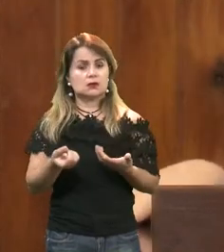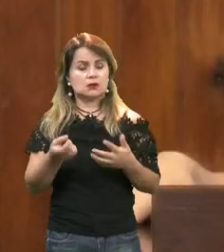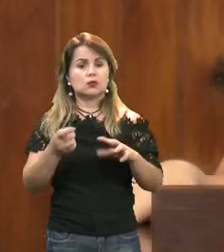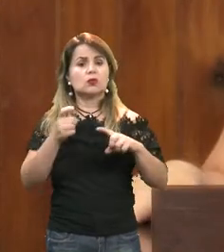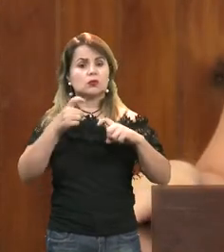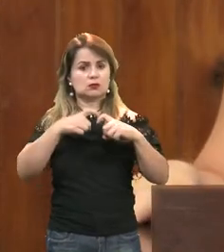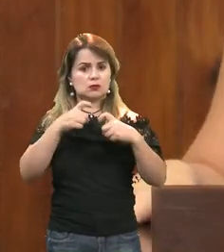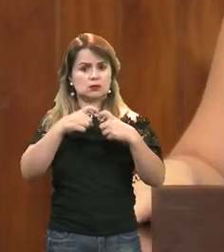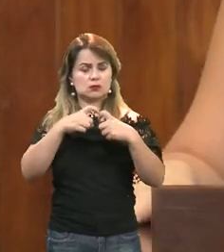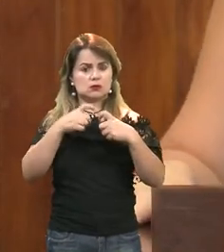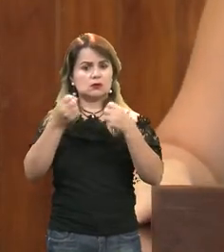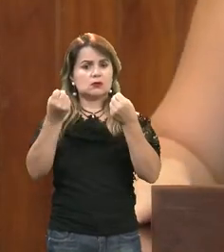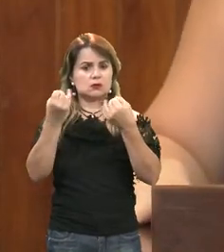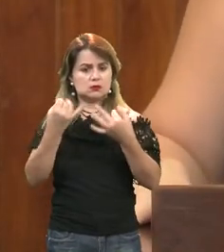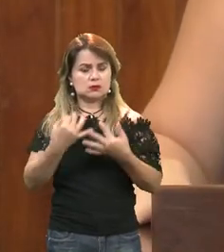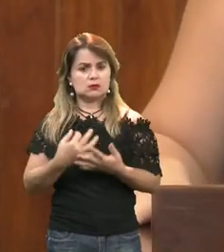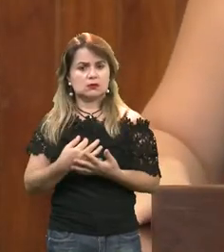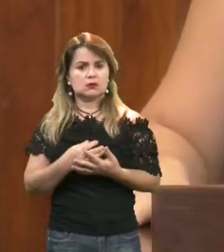bem falou.